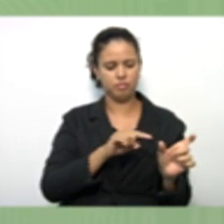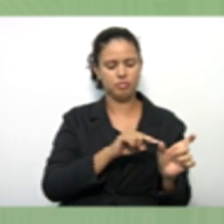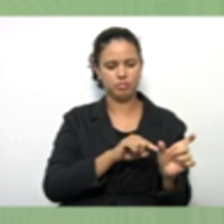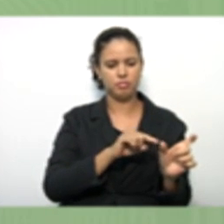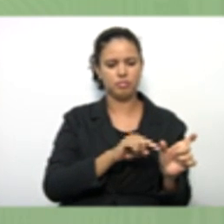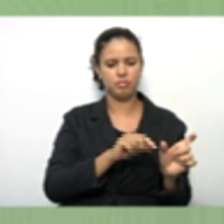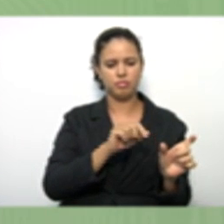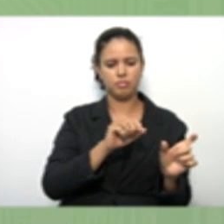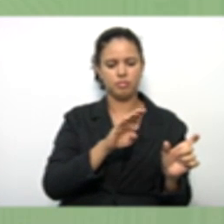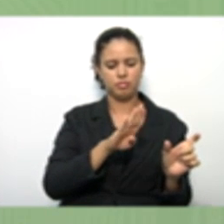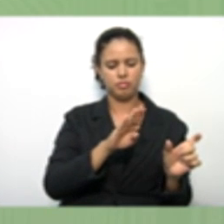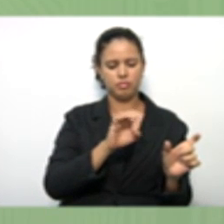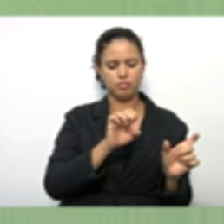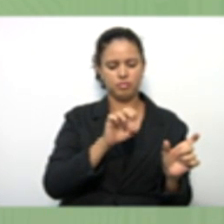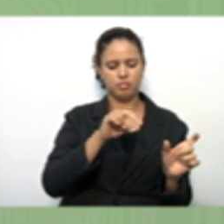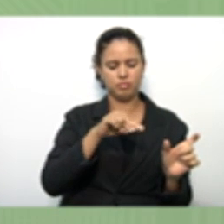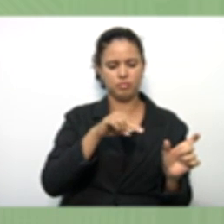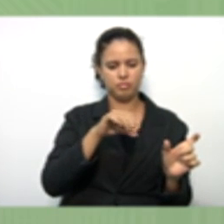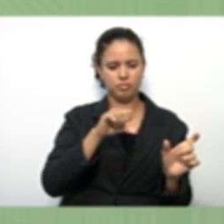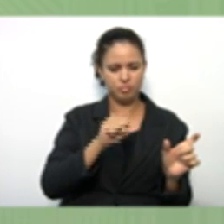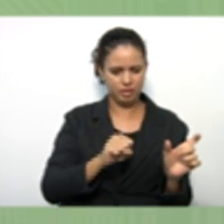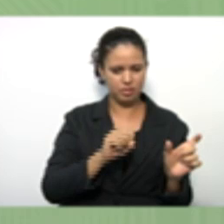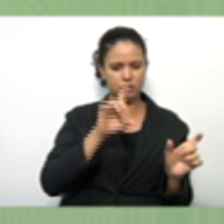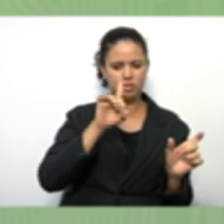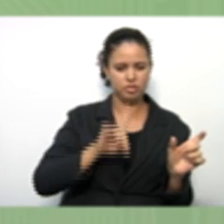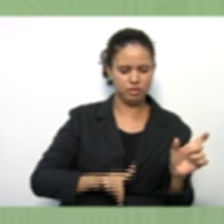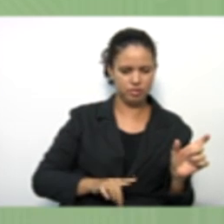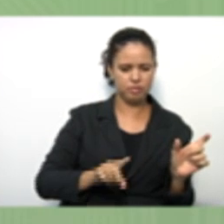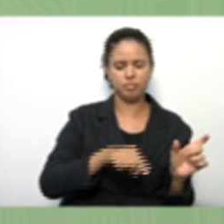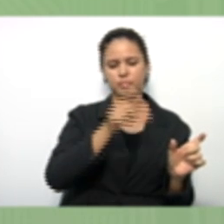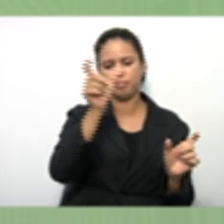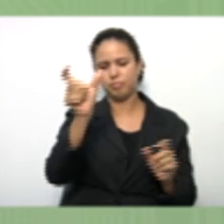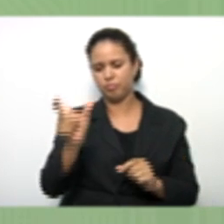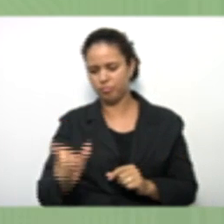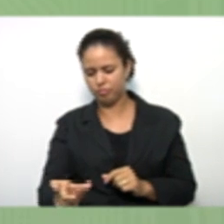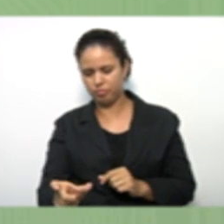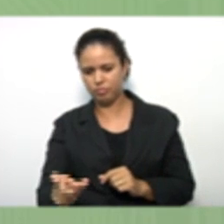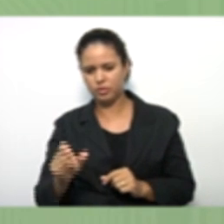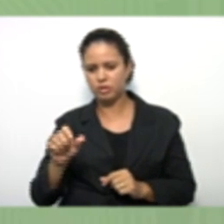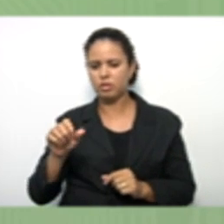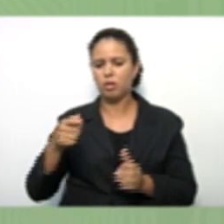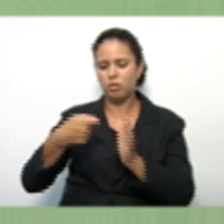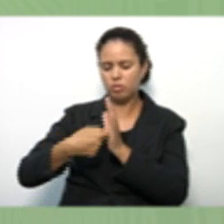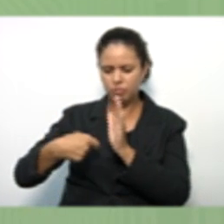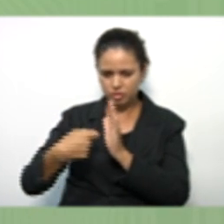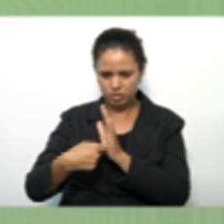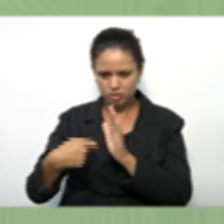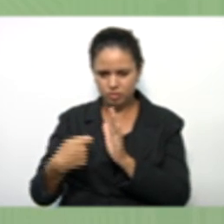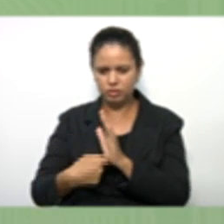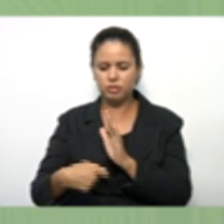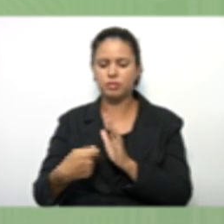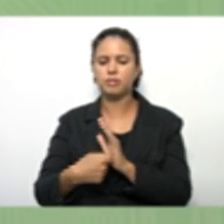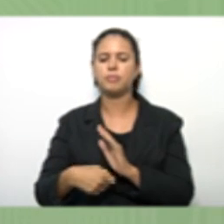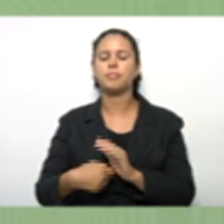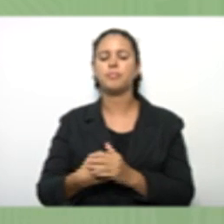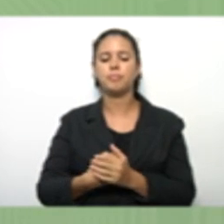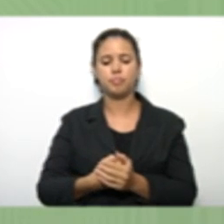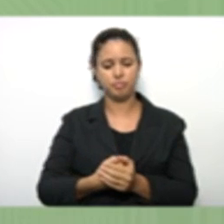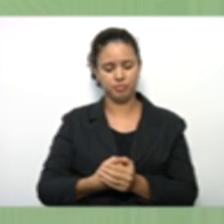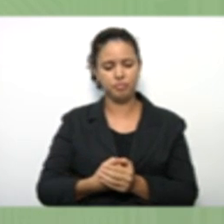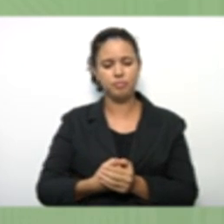direitos, do outro lado nós temos as obrigações. Subtraindo bens e direitos menos obrigações, nós chegamos